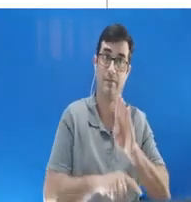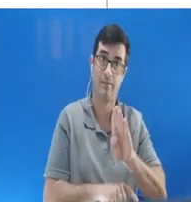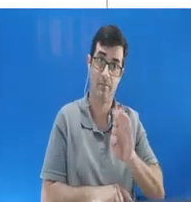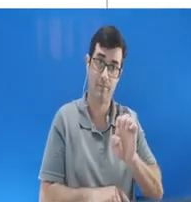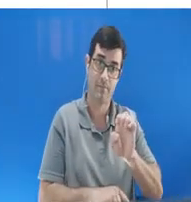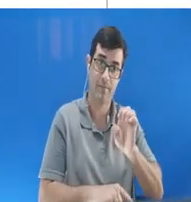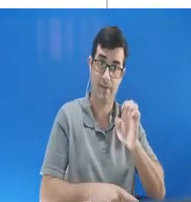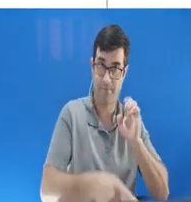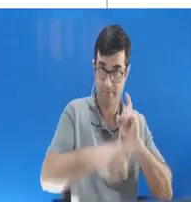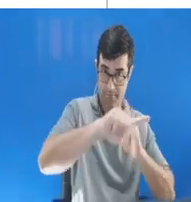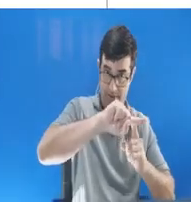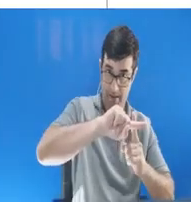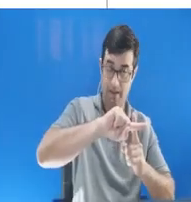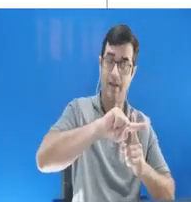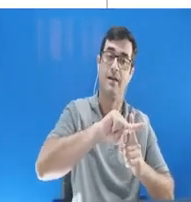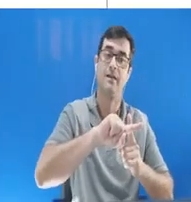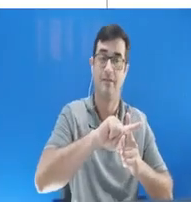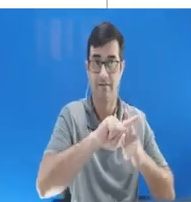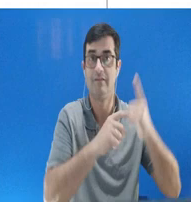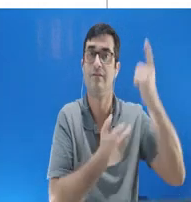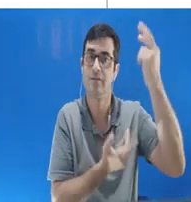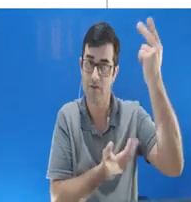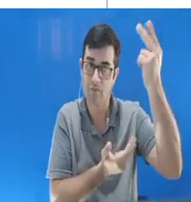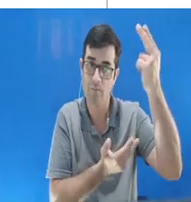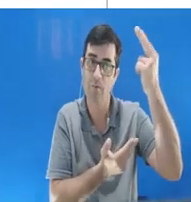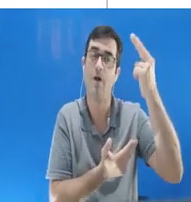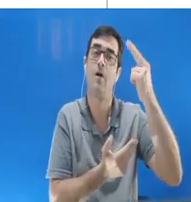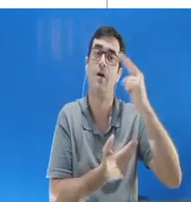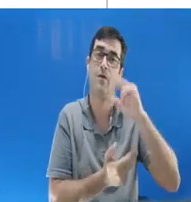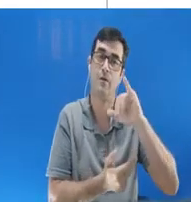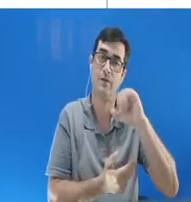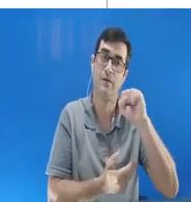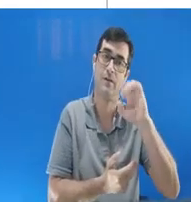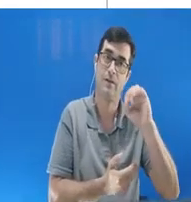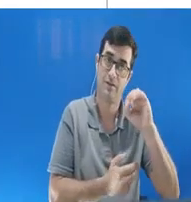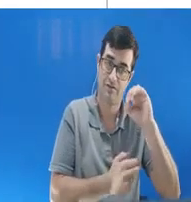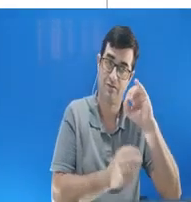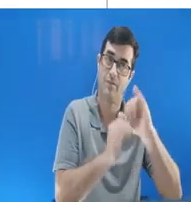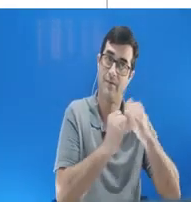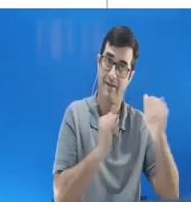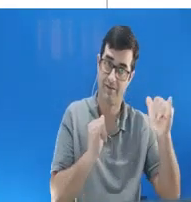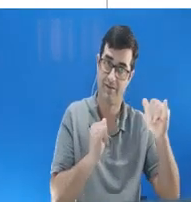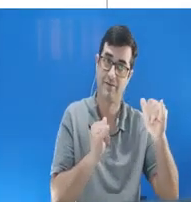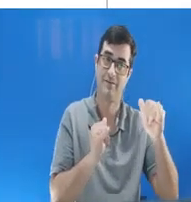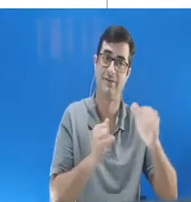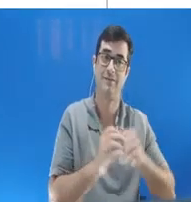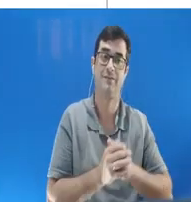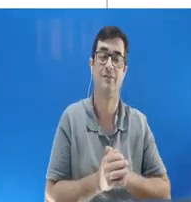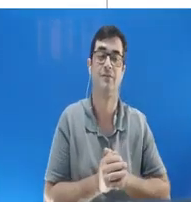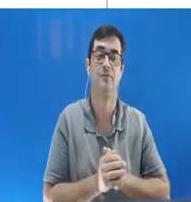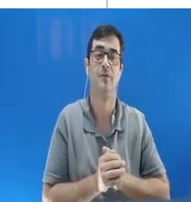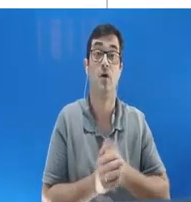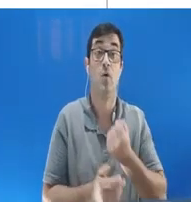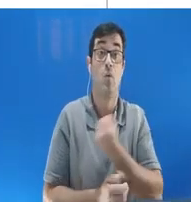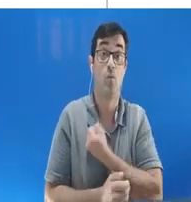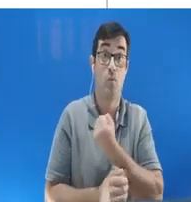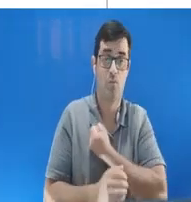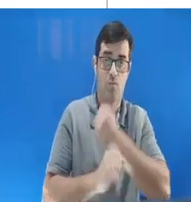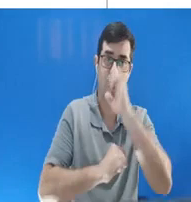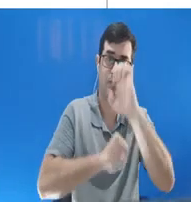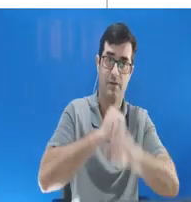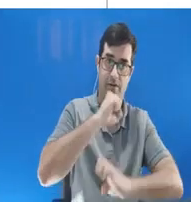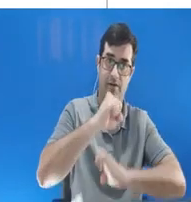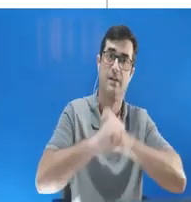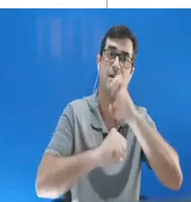2 mais são ambos isoeletrônicos. E olha que interessante se a gente for comparar. O número